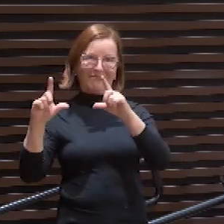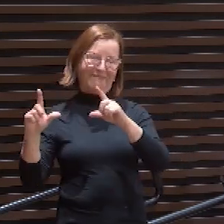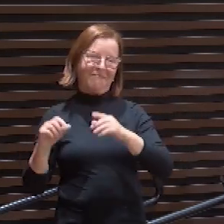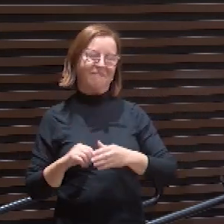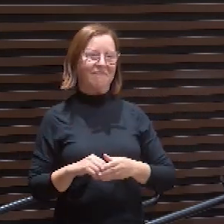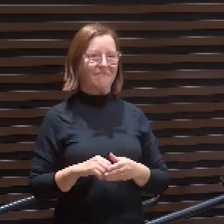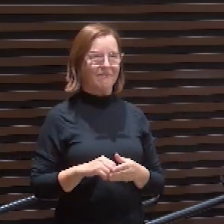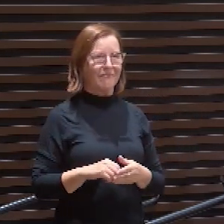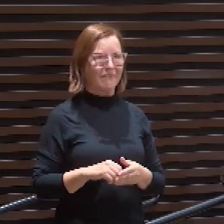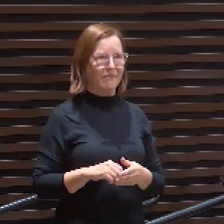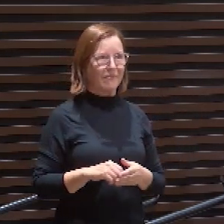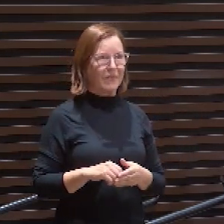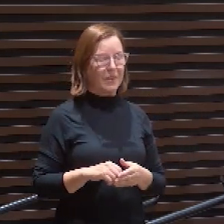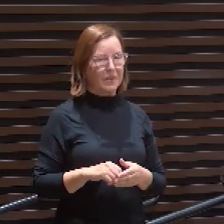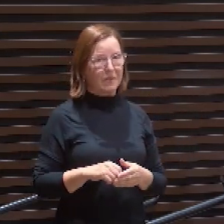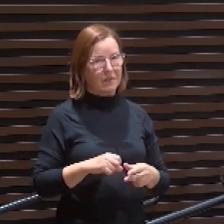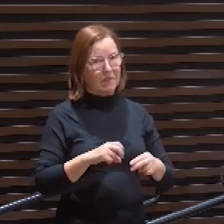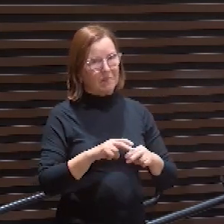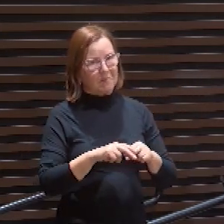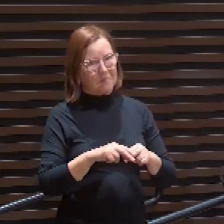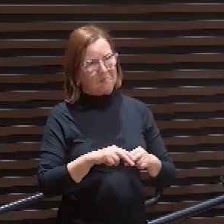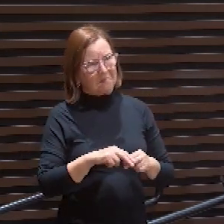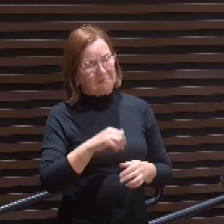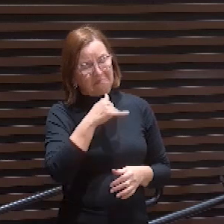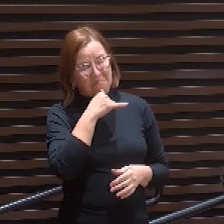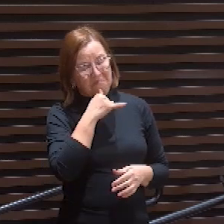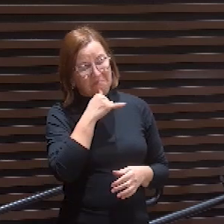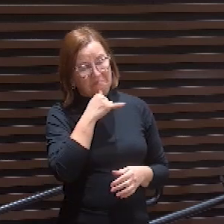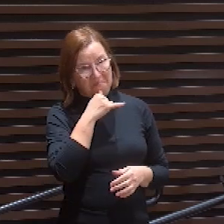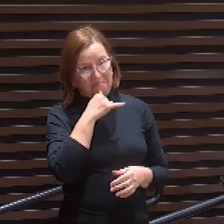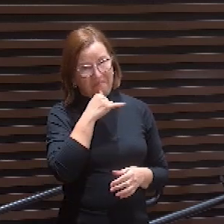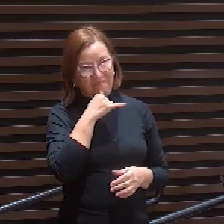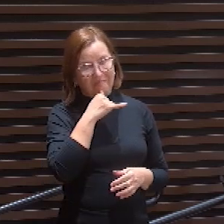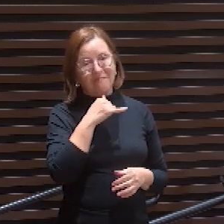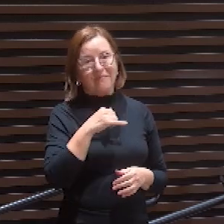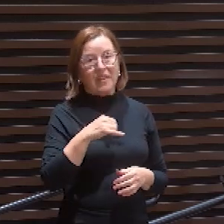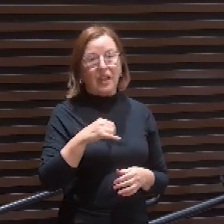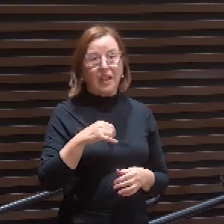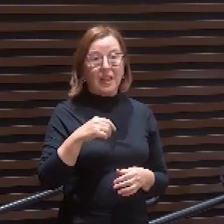Por uma desgraça do destino, o filho dele foi para a guerra.